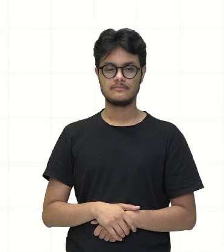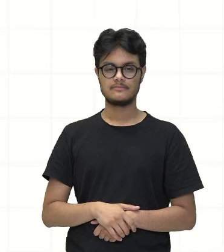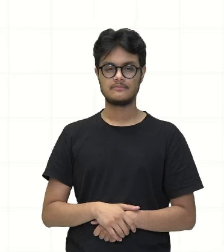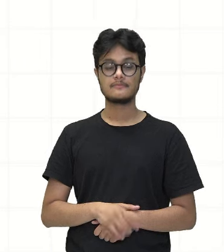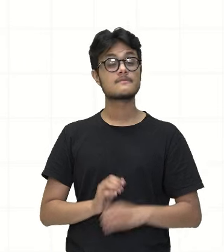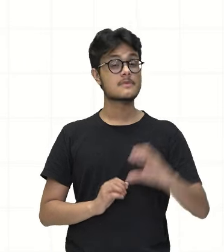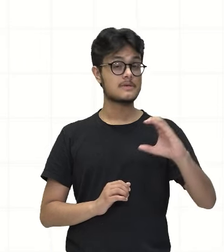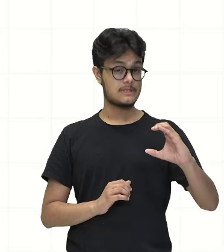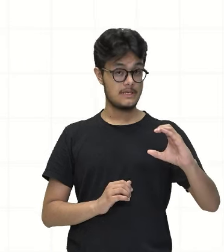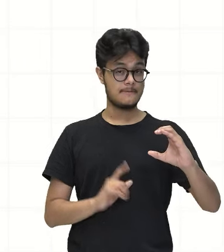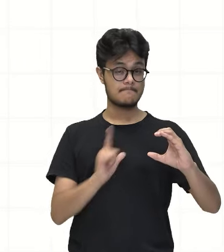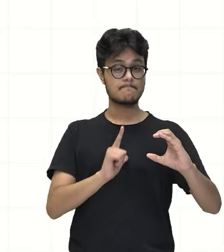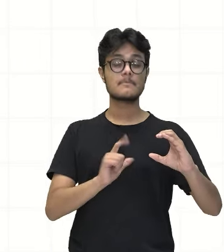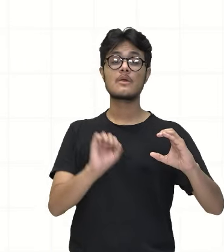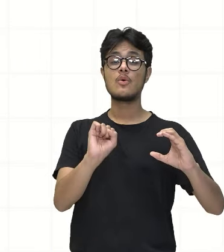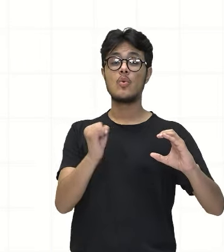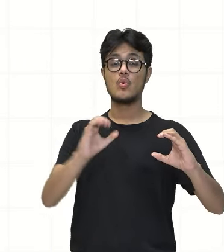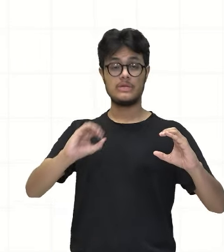igual a 80,